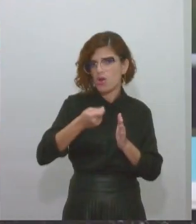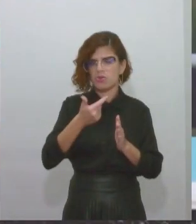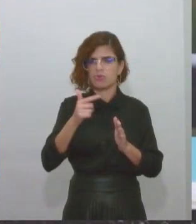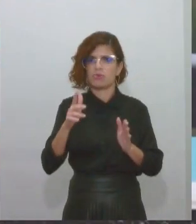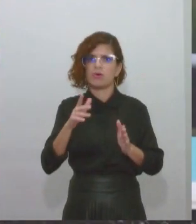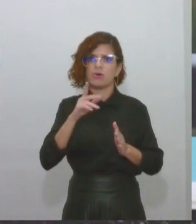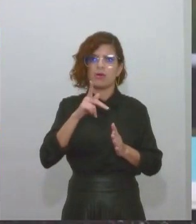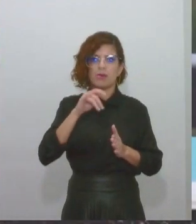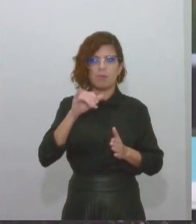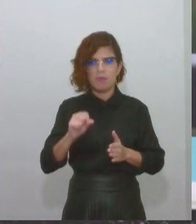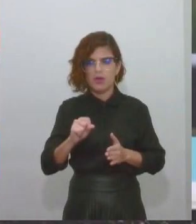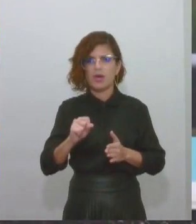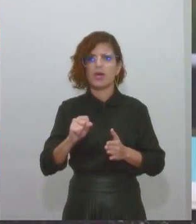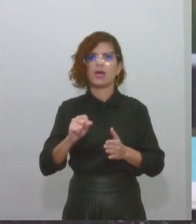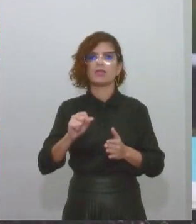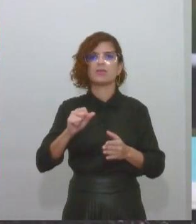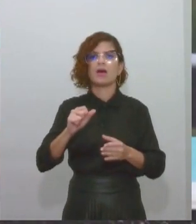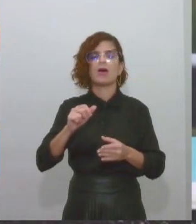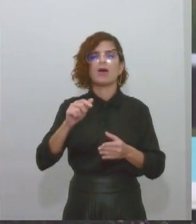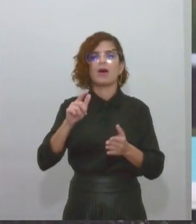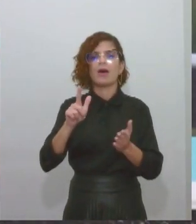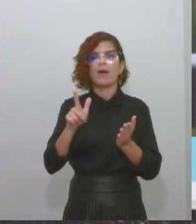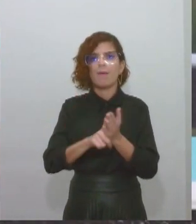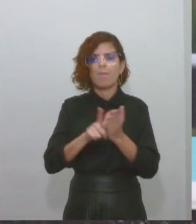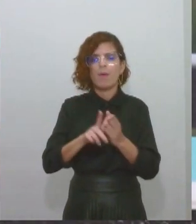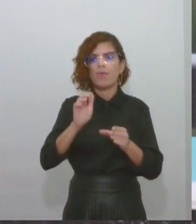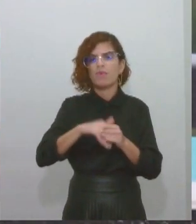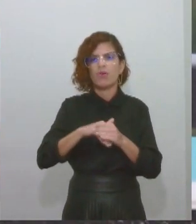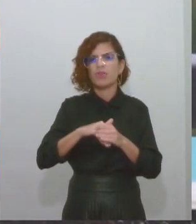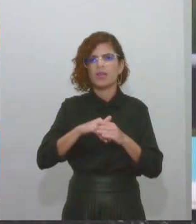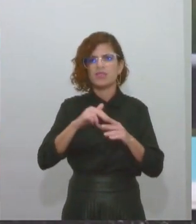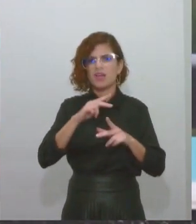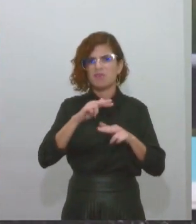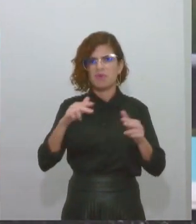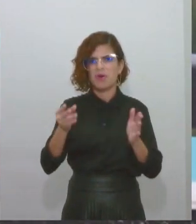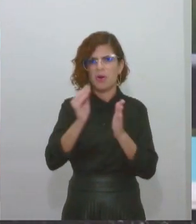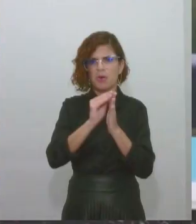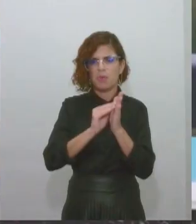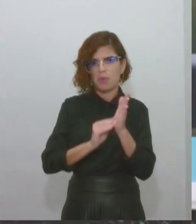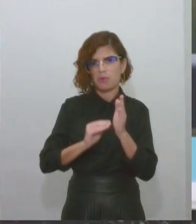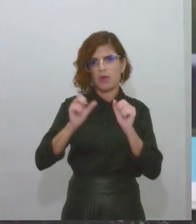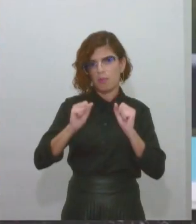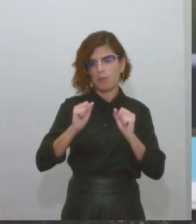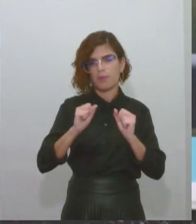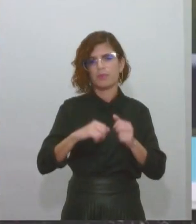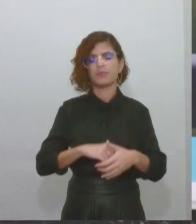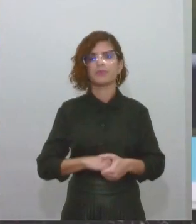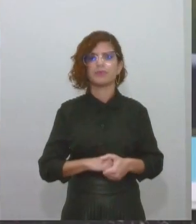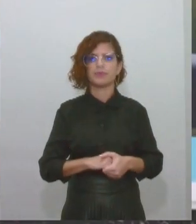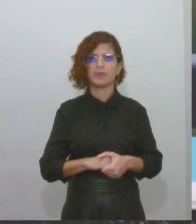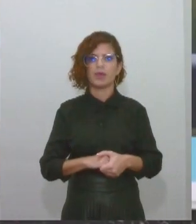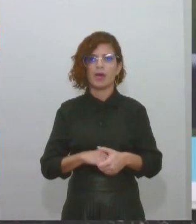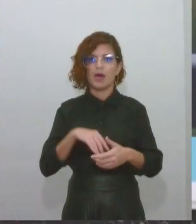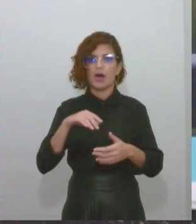do SUS, se quiser aderir. Não é obrigatório, mas se quiser trazer, a gente vai estar anexando para que o seu documento esteja